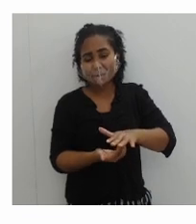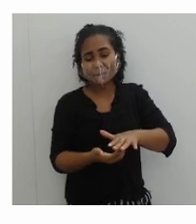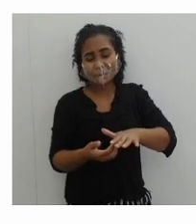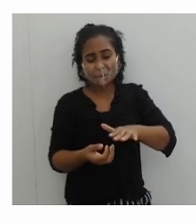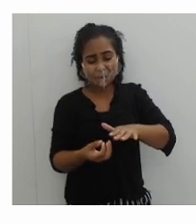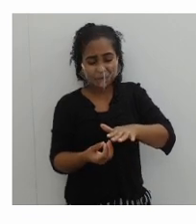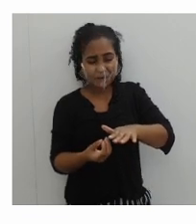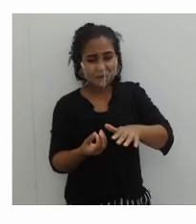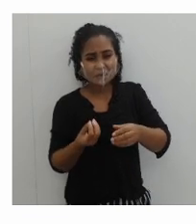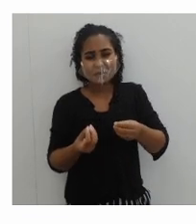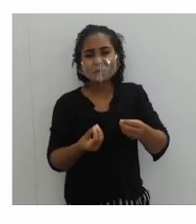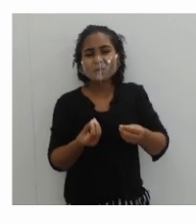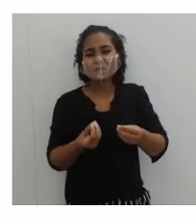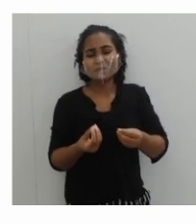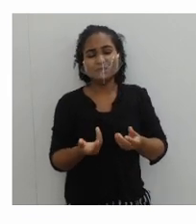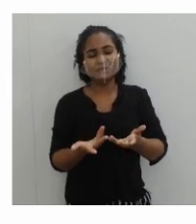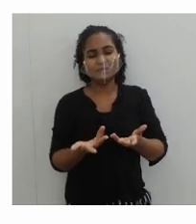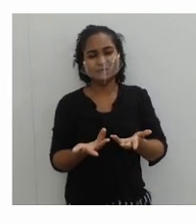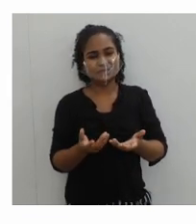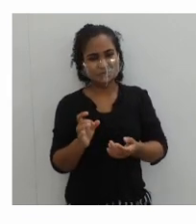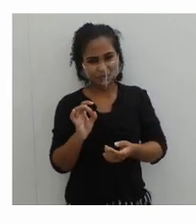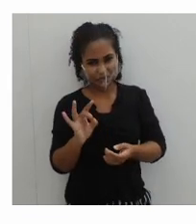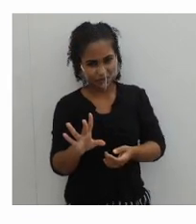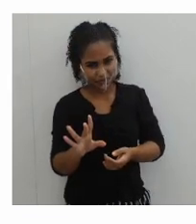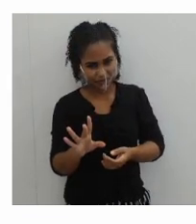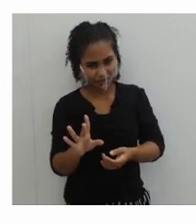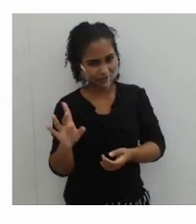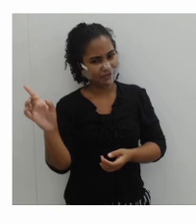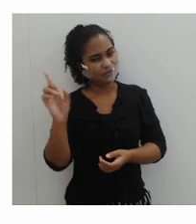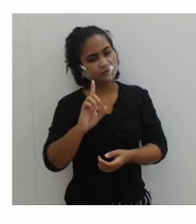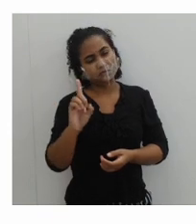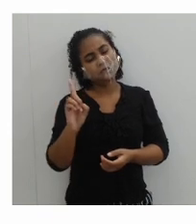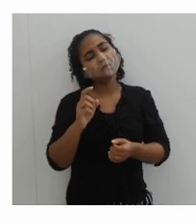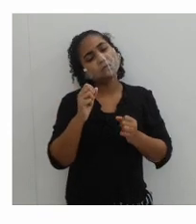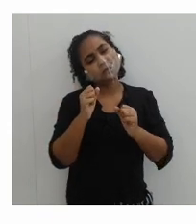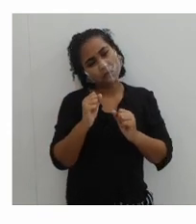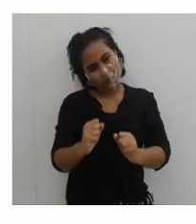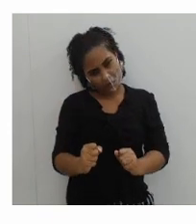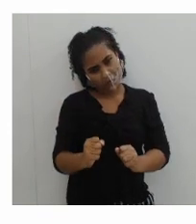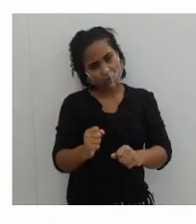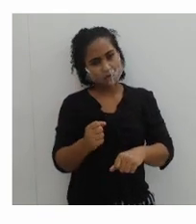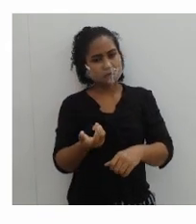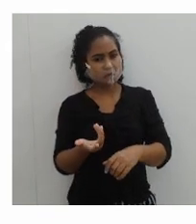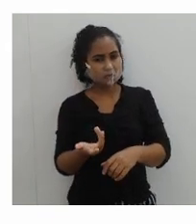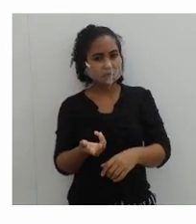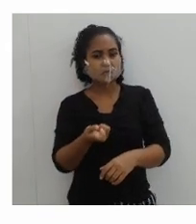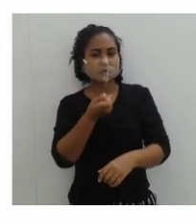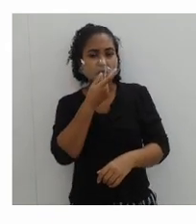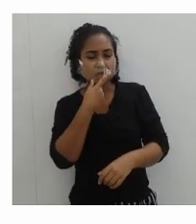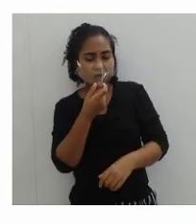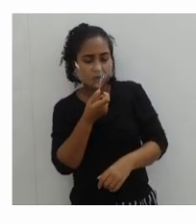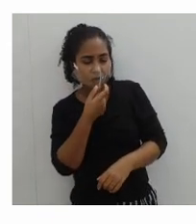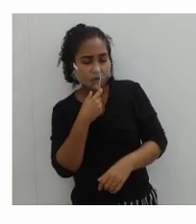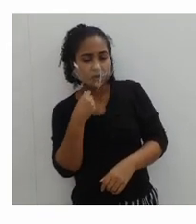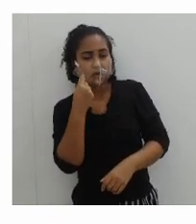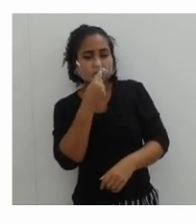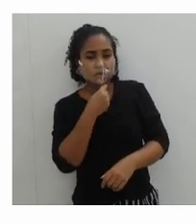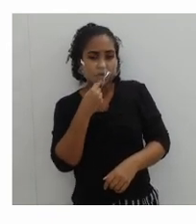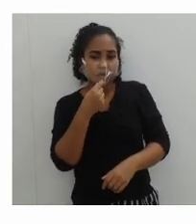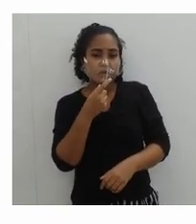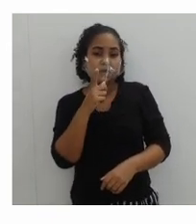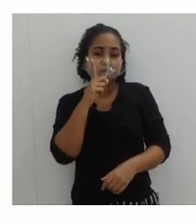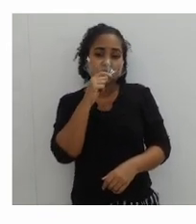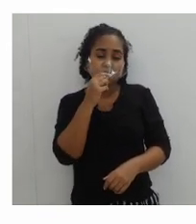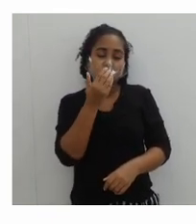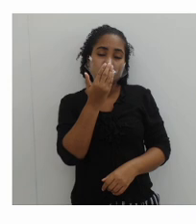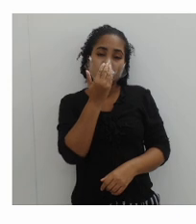pele, tá? Mas só desse jeito, Érica, percutâneo? Não, também pode ser contaminação oral, né? Por água ou com